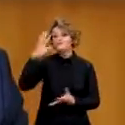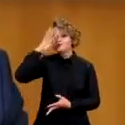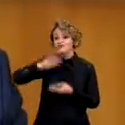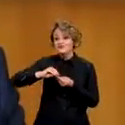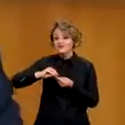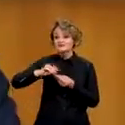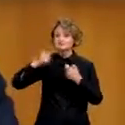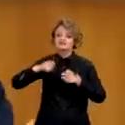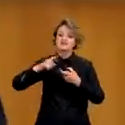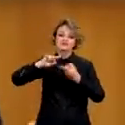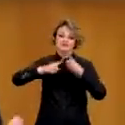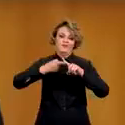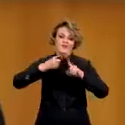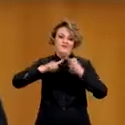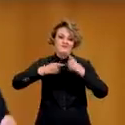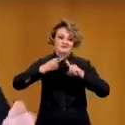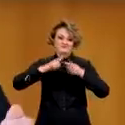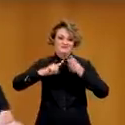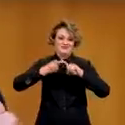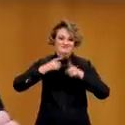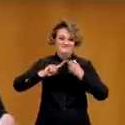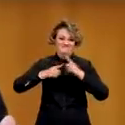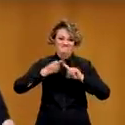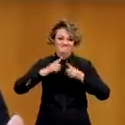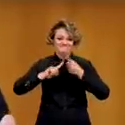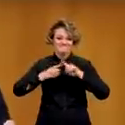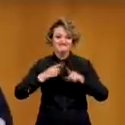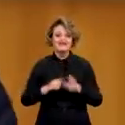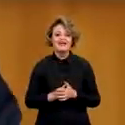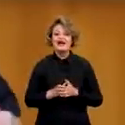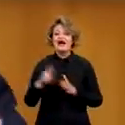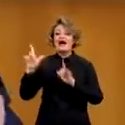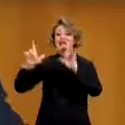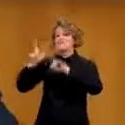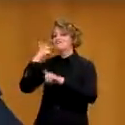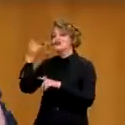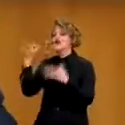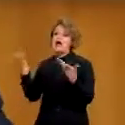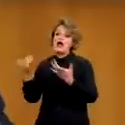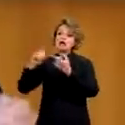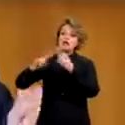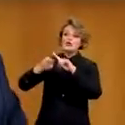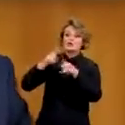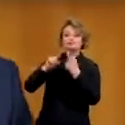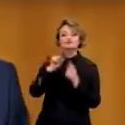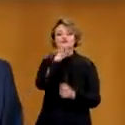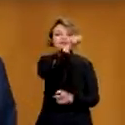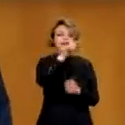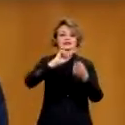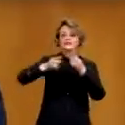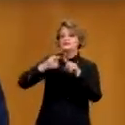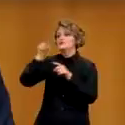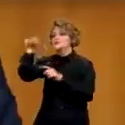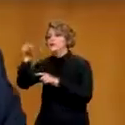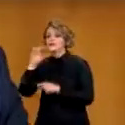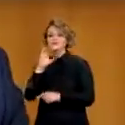que negociar. E uma coisa equivocada também que a imprensa fala sempre, ah, porque negociou com o Centrão, negociou com o